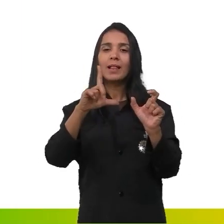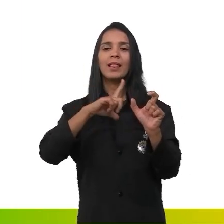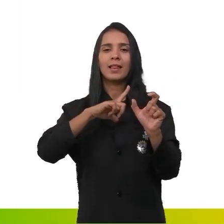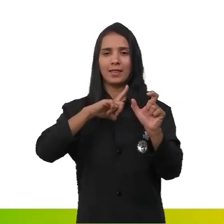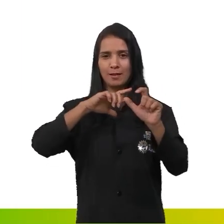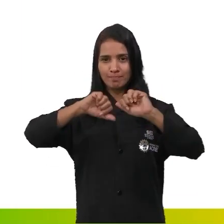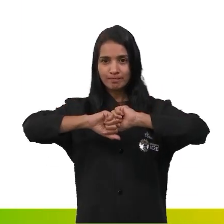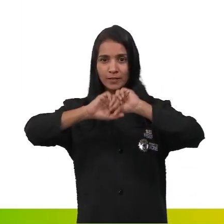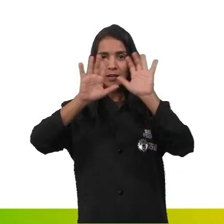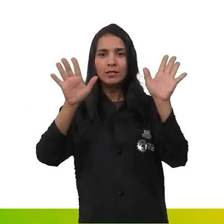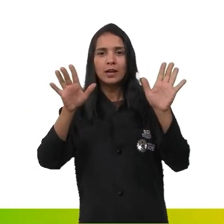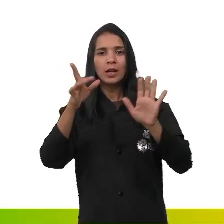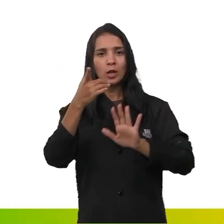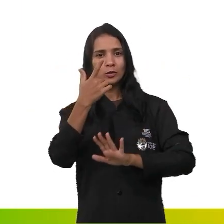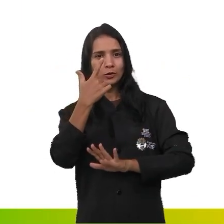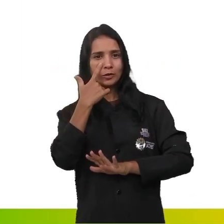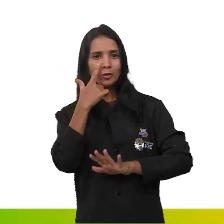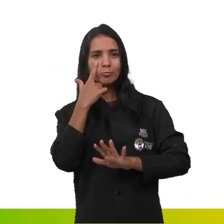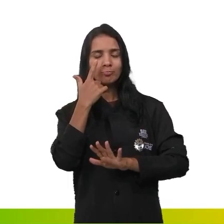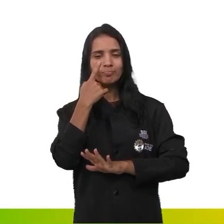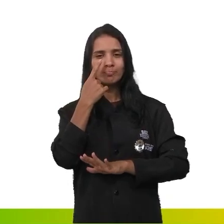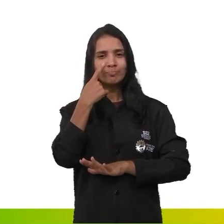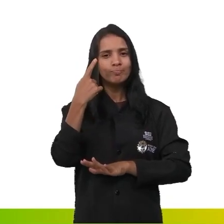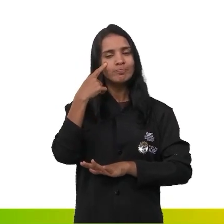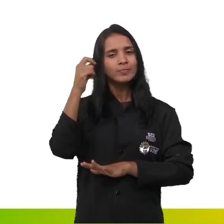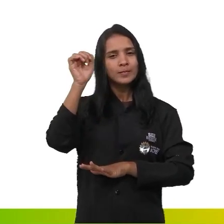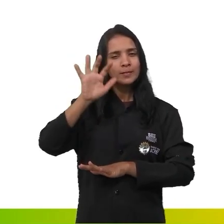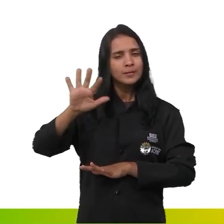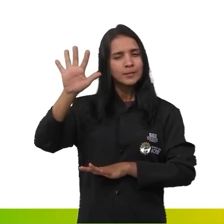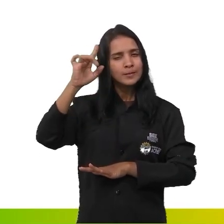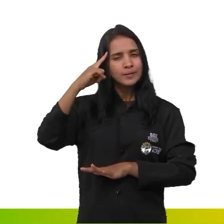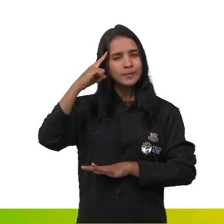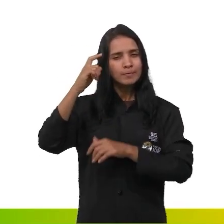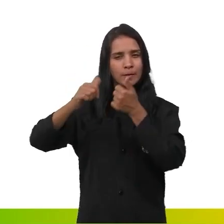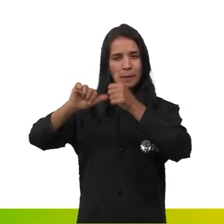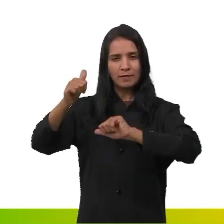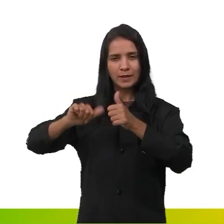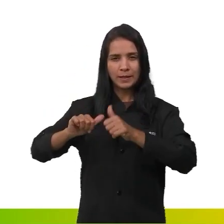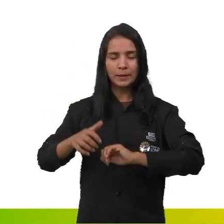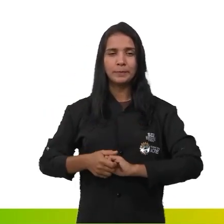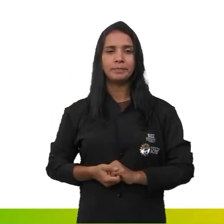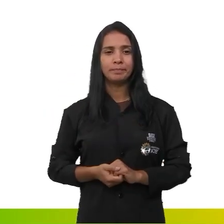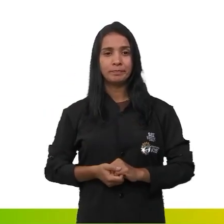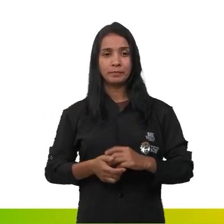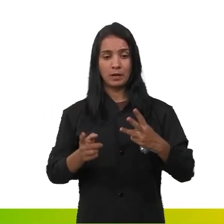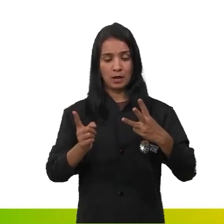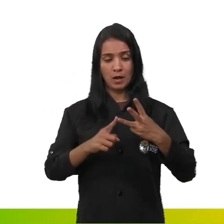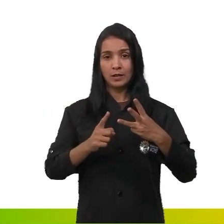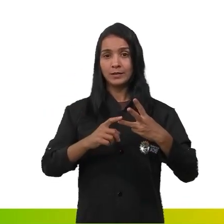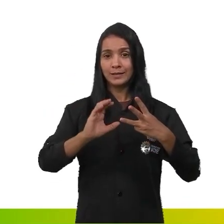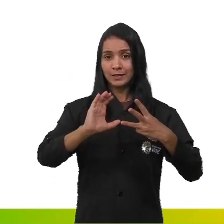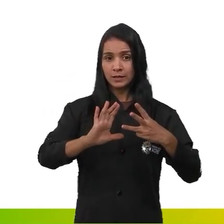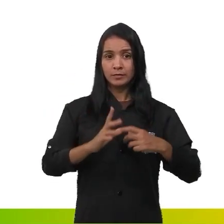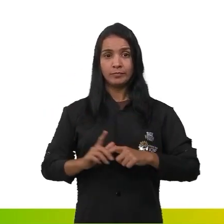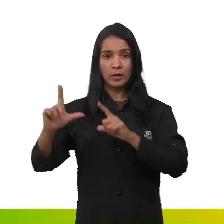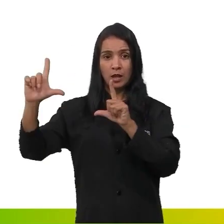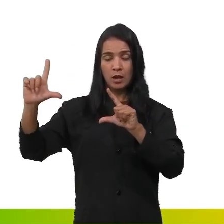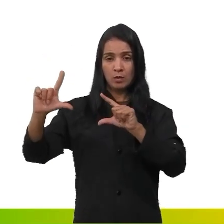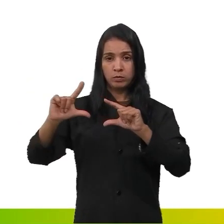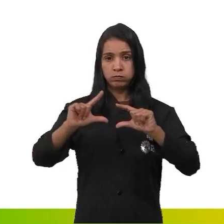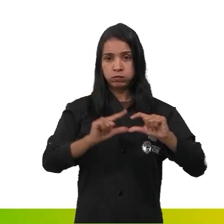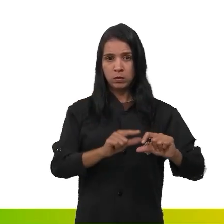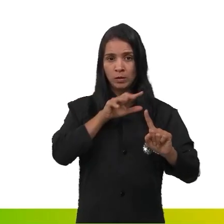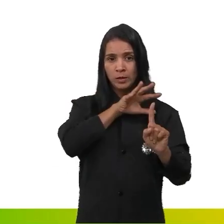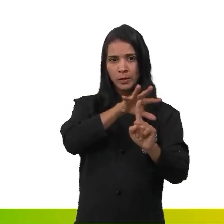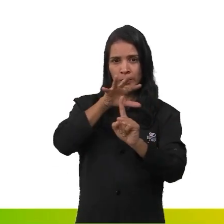que estão ligadas à alternativa B. Letra C, redução das potências estrangeiras na política